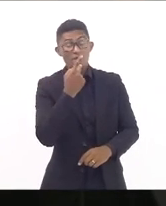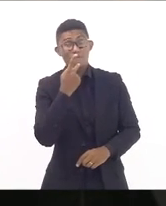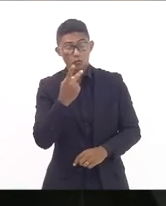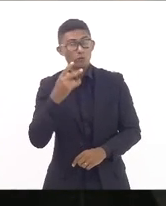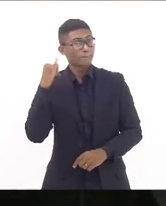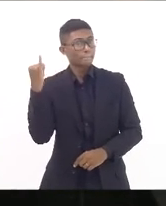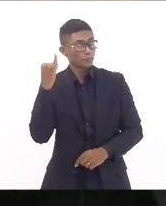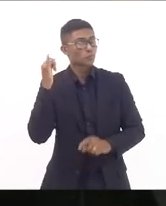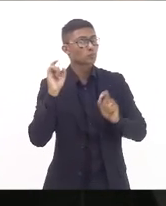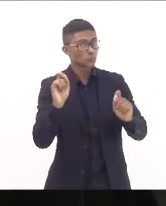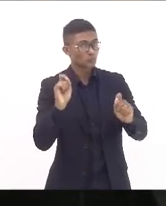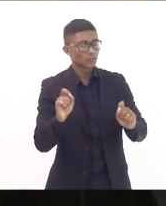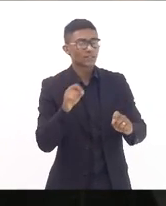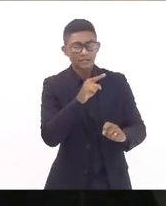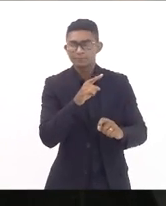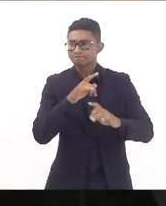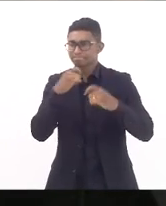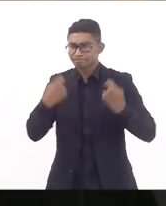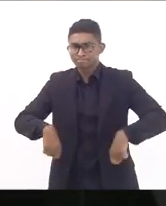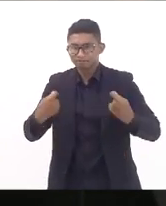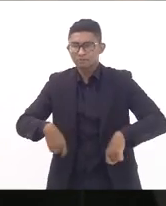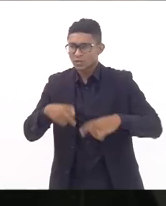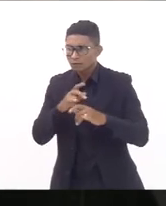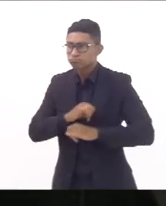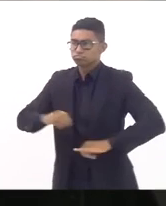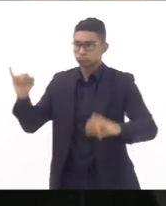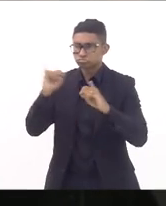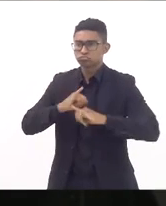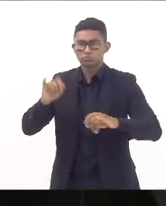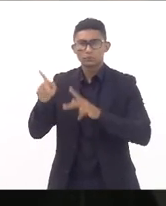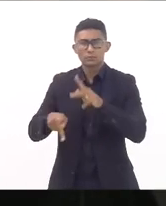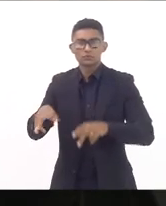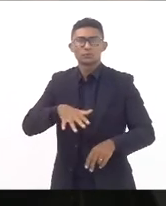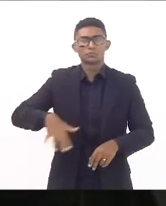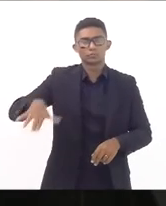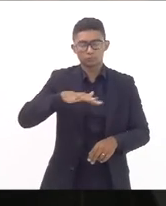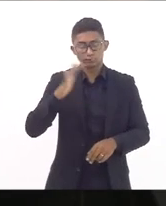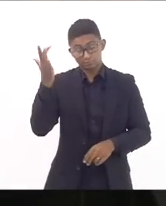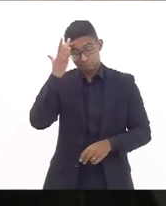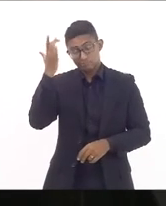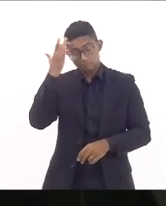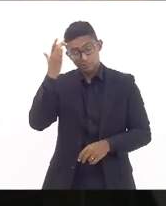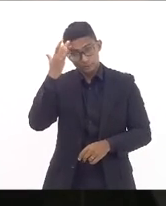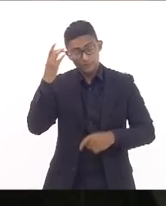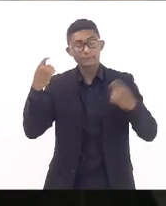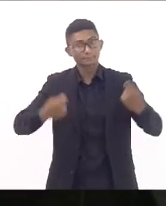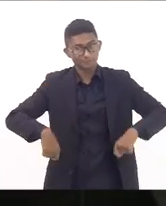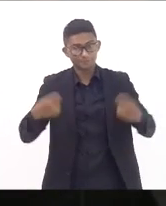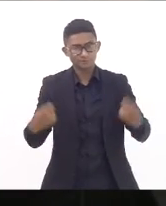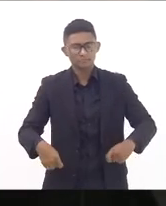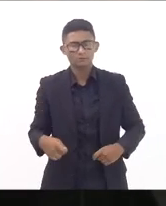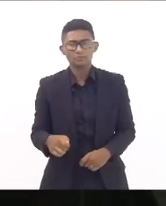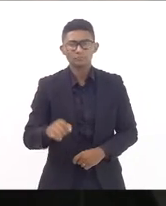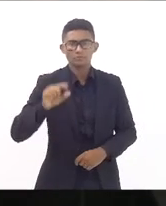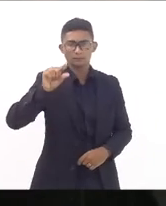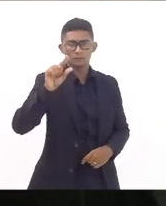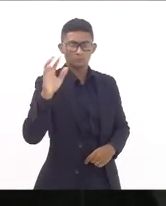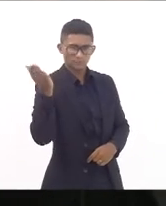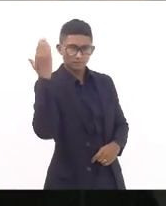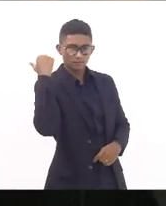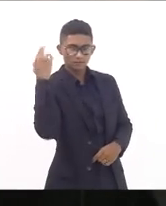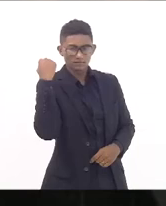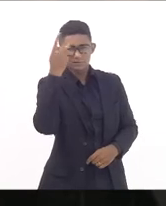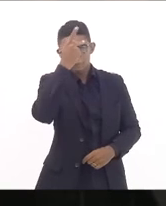da conscientização desse descarte. Há pouco tempo, as pessoas não separavam por